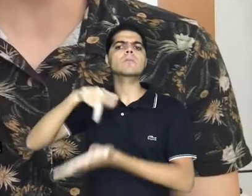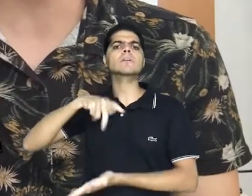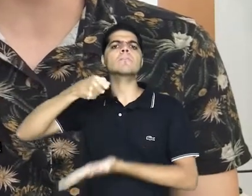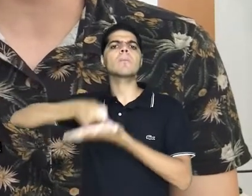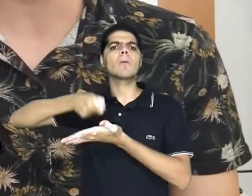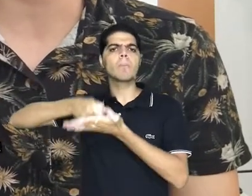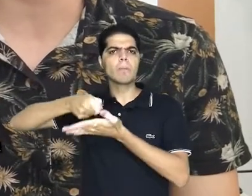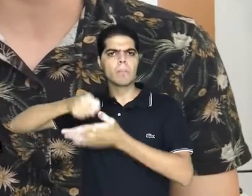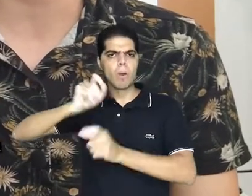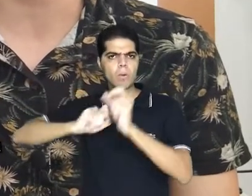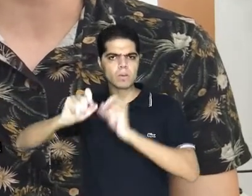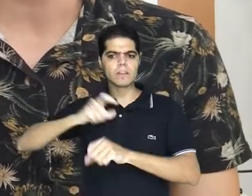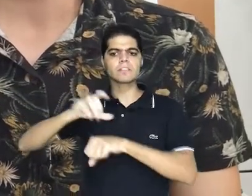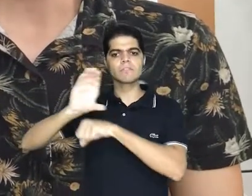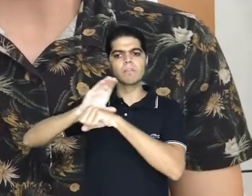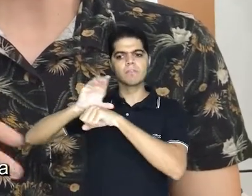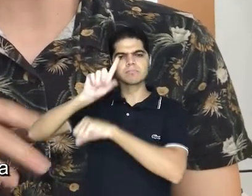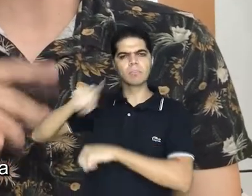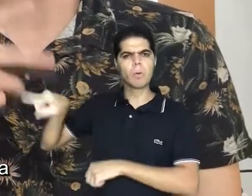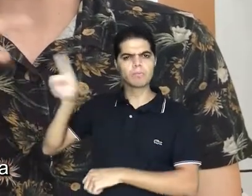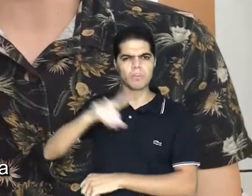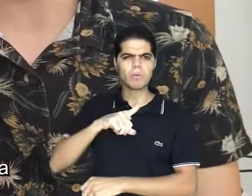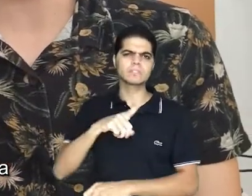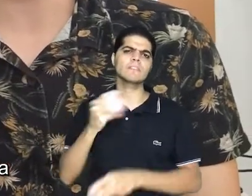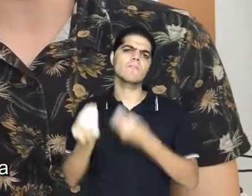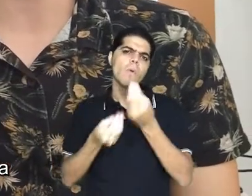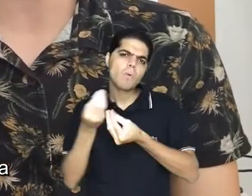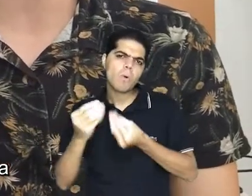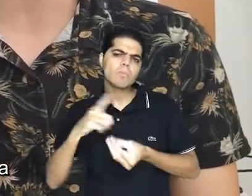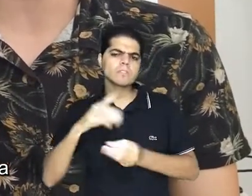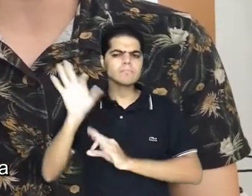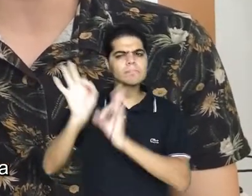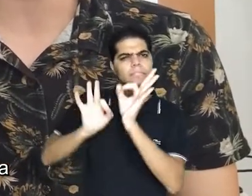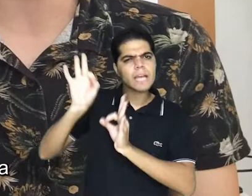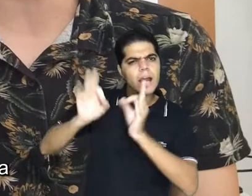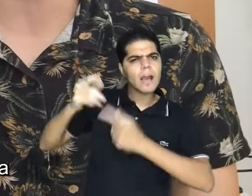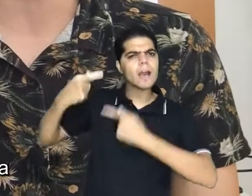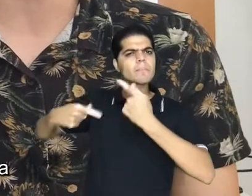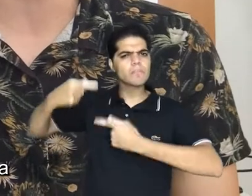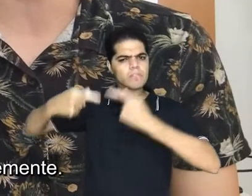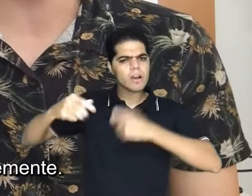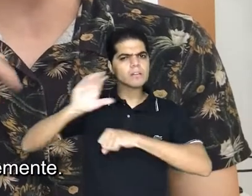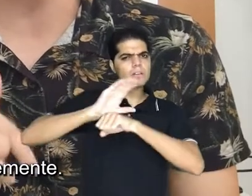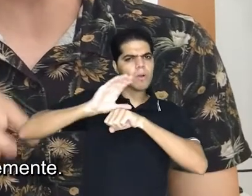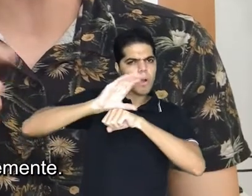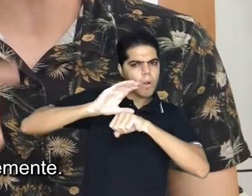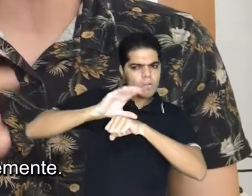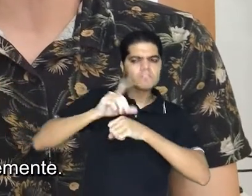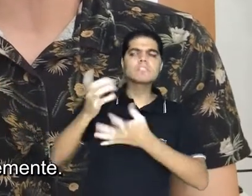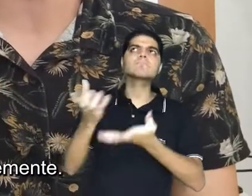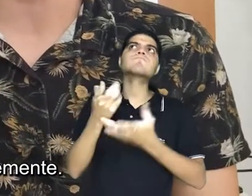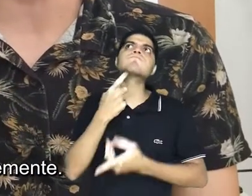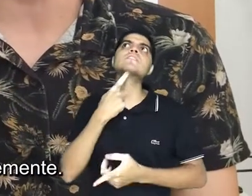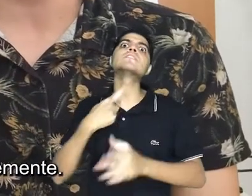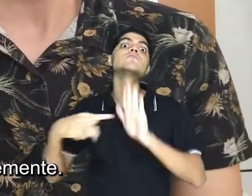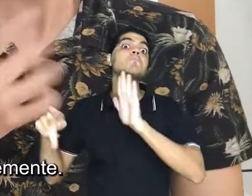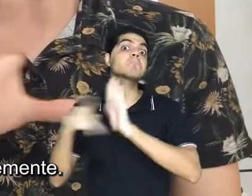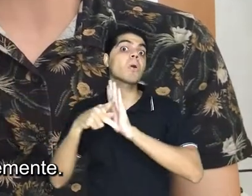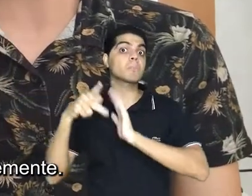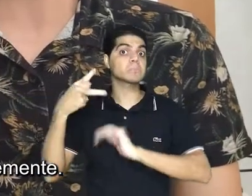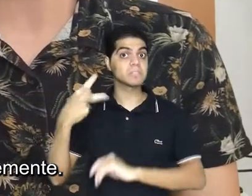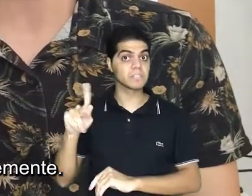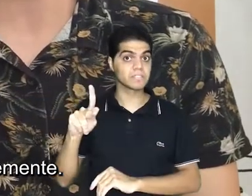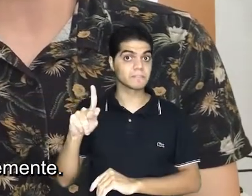cancelado a primeira Constituição do Brasil e desce uma mexida política para que a constituição fosse feita como ele queria que fosse